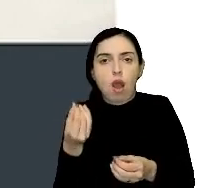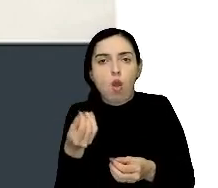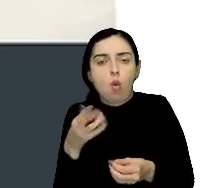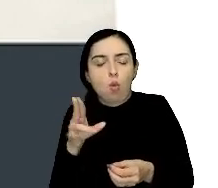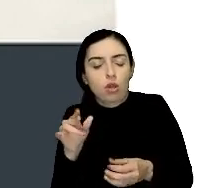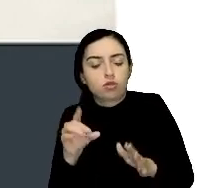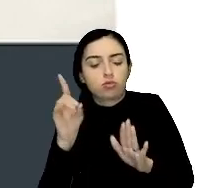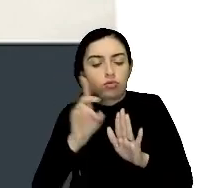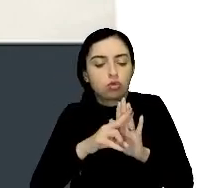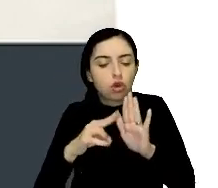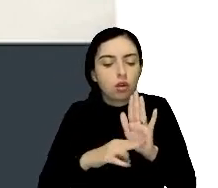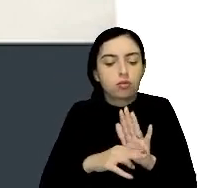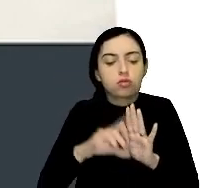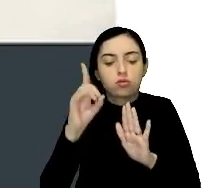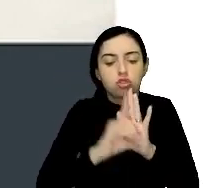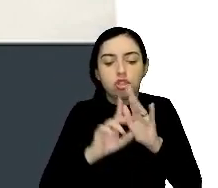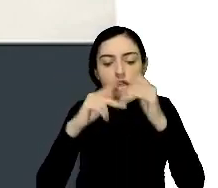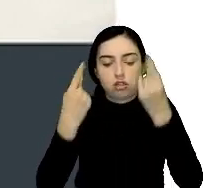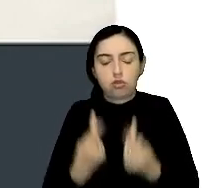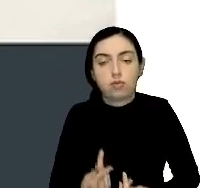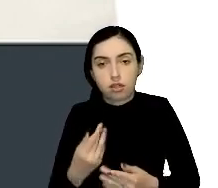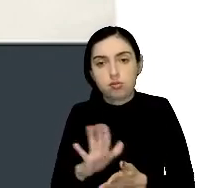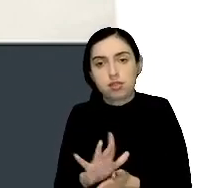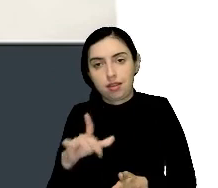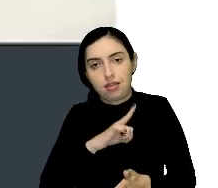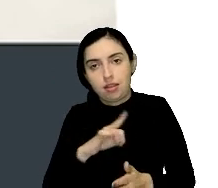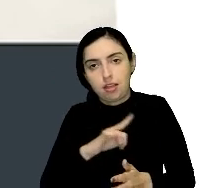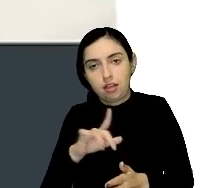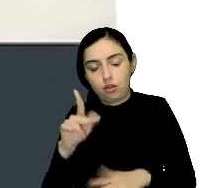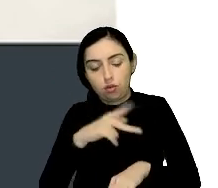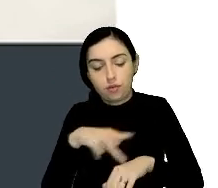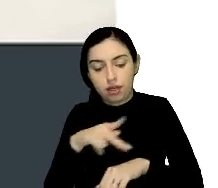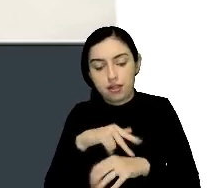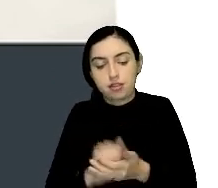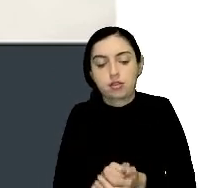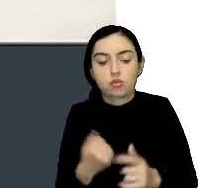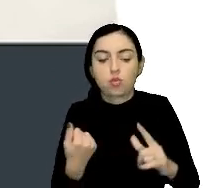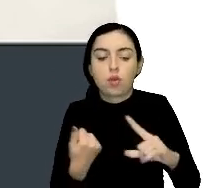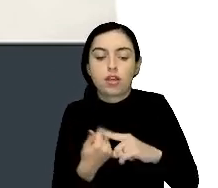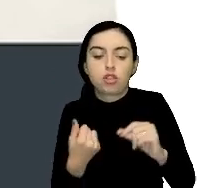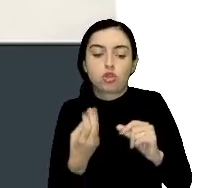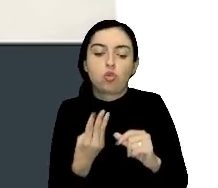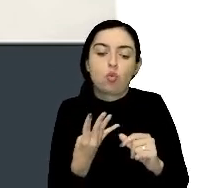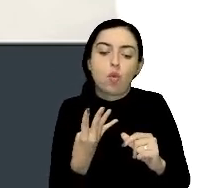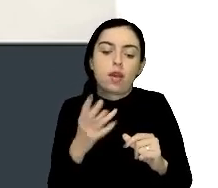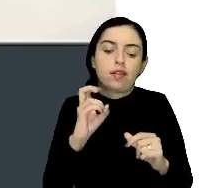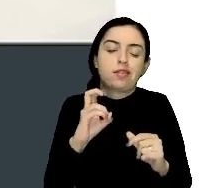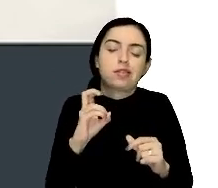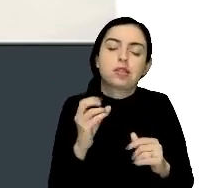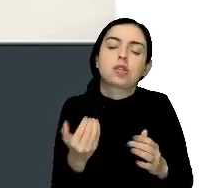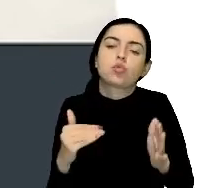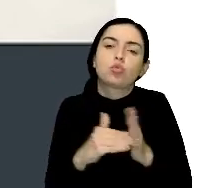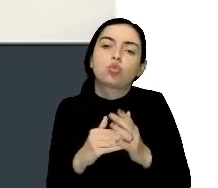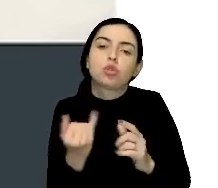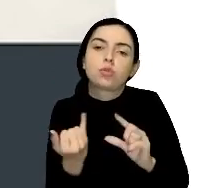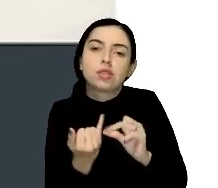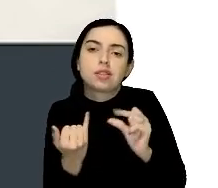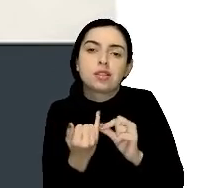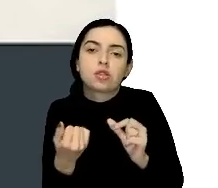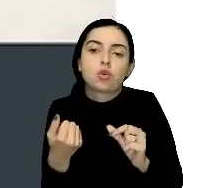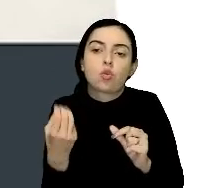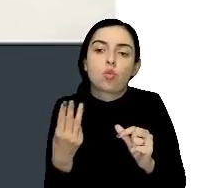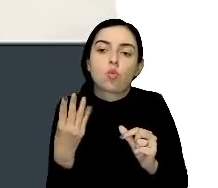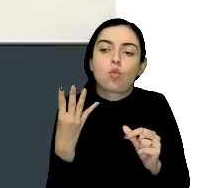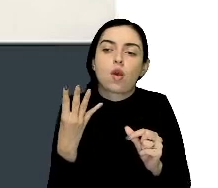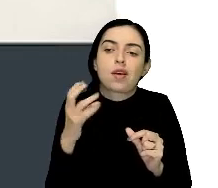que vinculam o país. Então, a gente teria ali o artigo 45 como números clausos. Tem o último inciso do artigo 45, que é preocupante, que diz